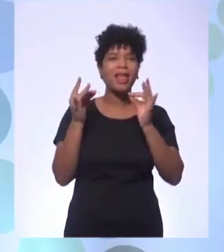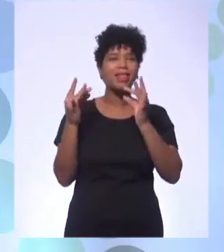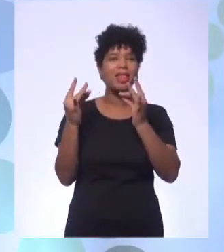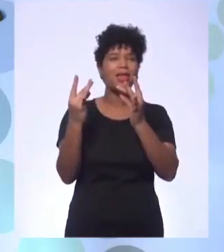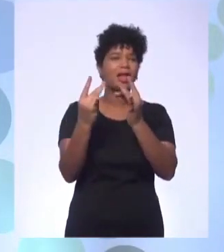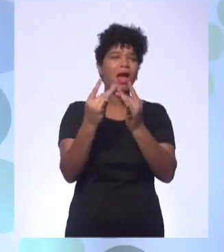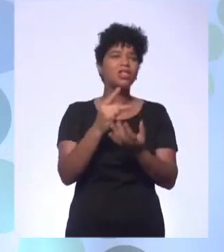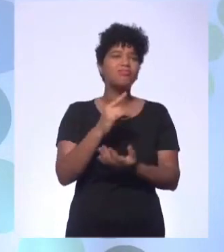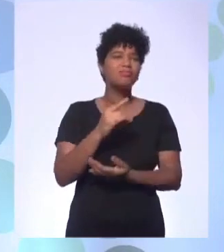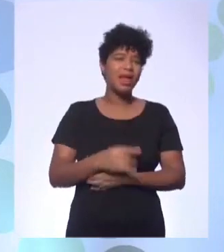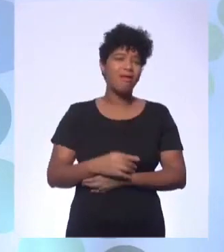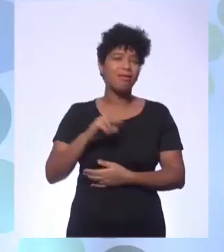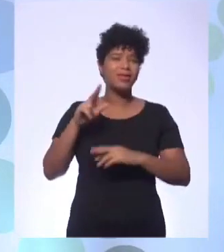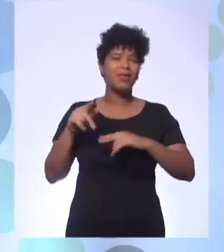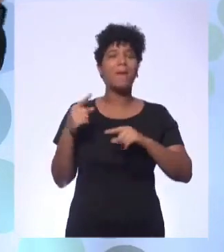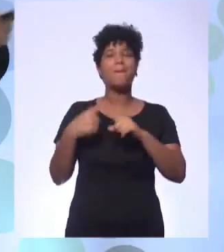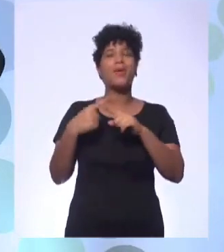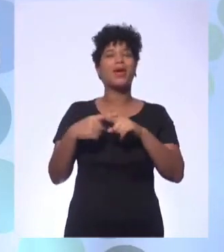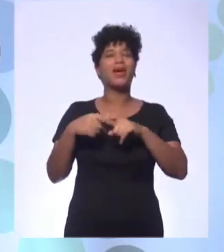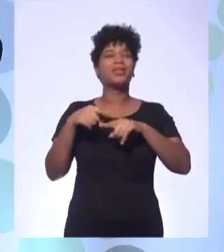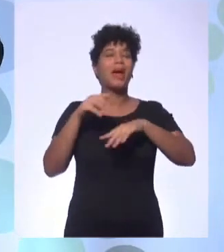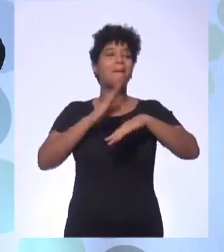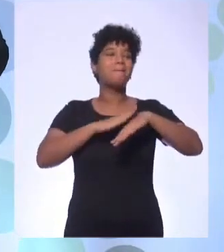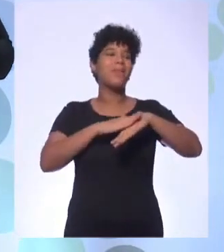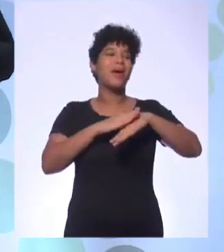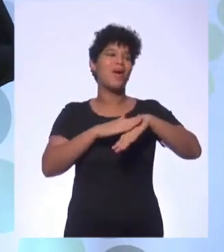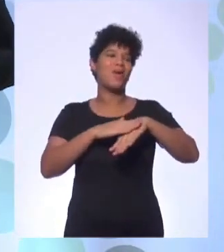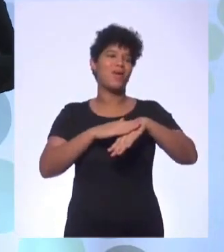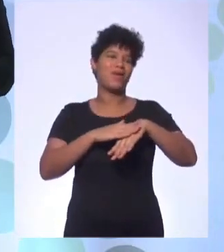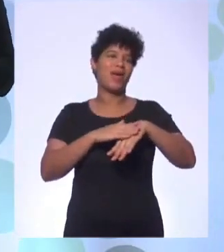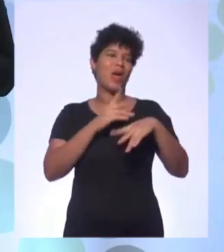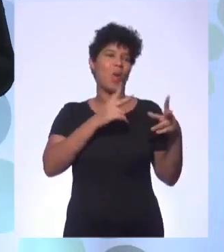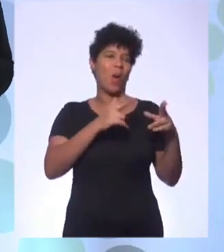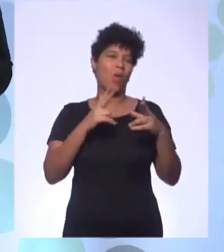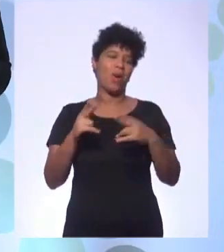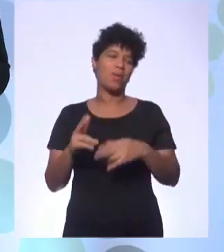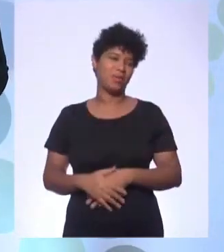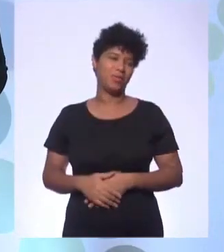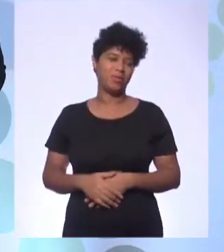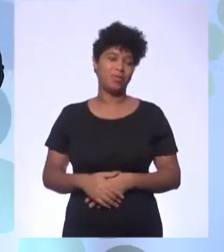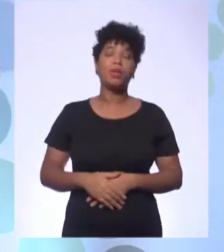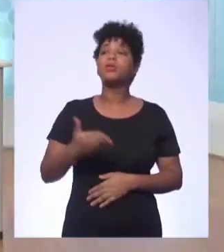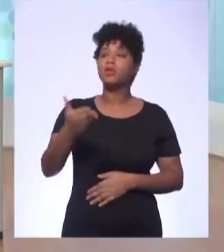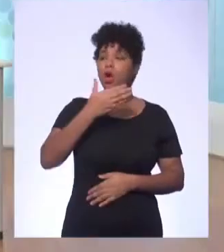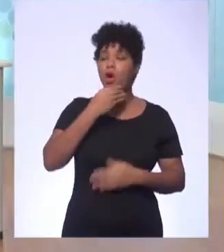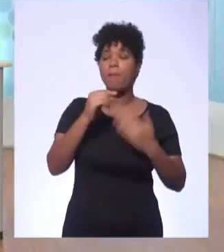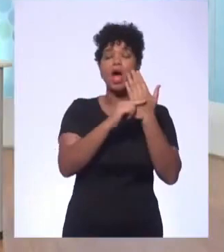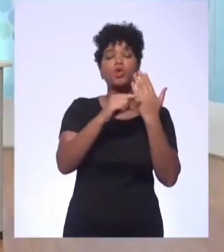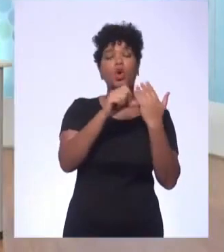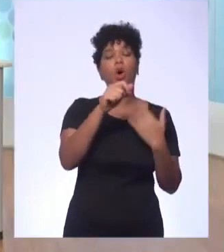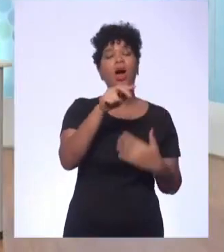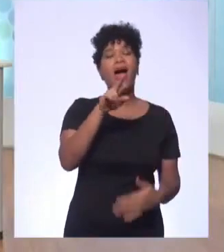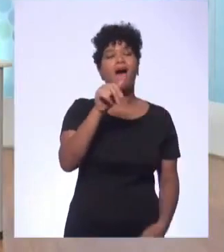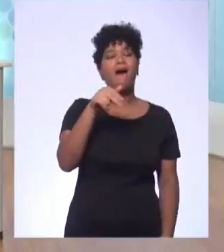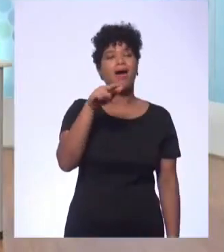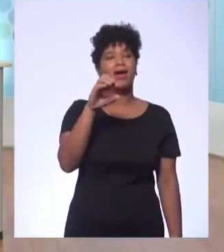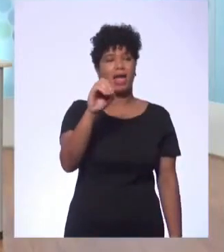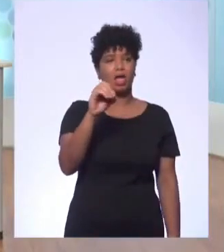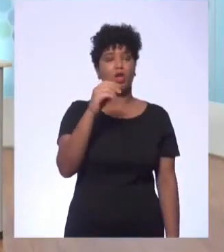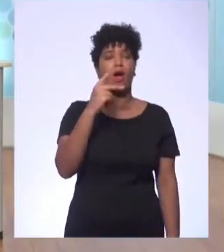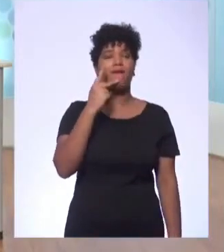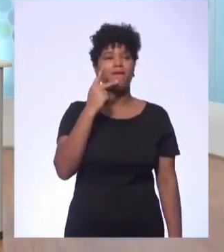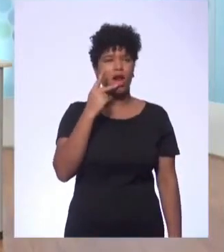mais atrapalhado, né? Perdendo alguns traços. Ariano Suassuna cita arte